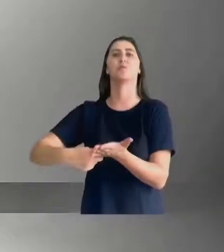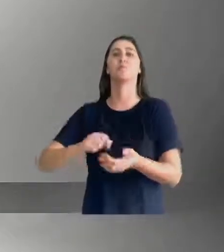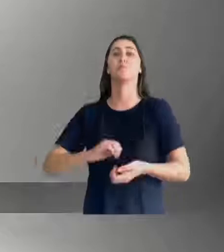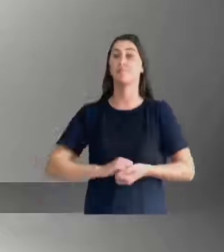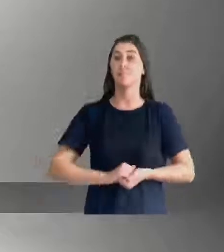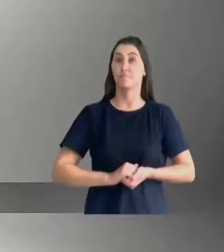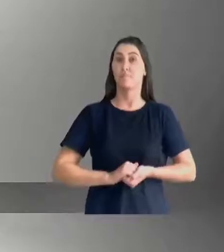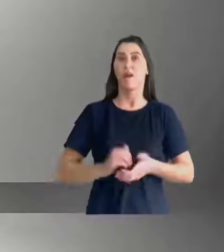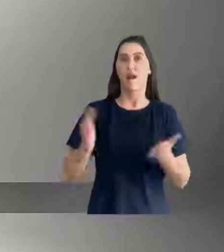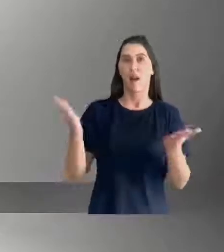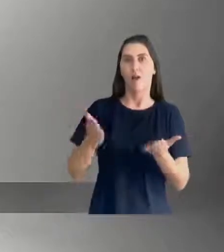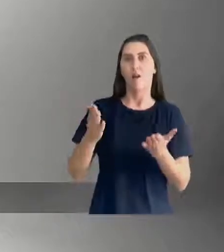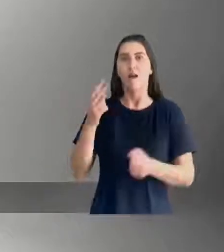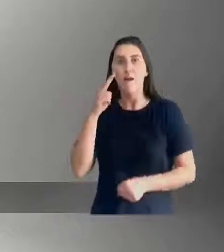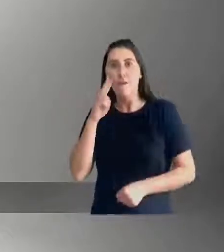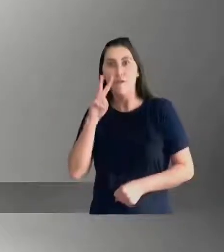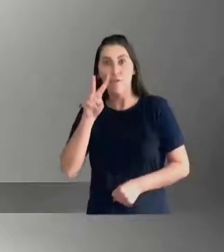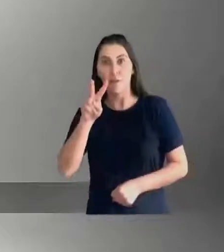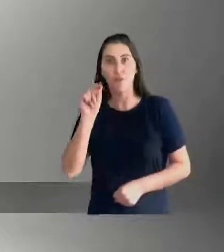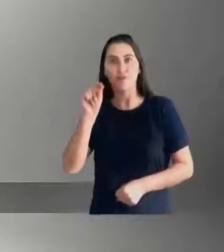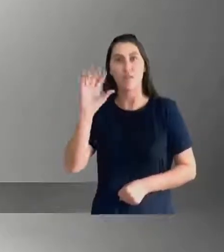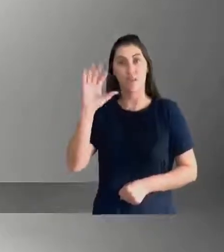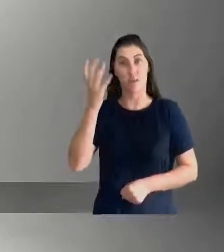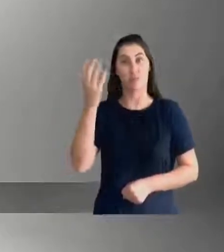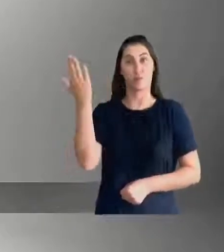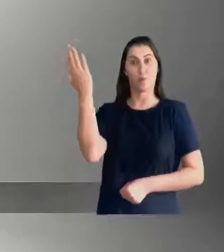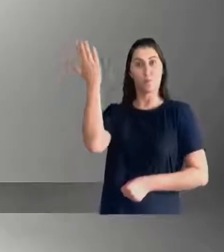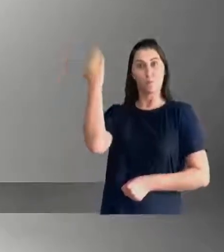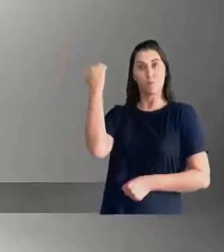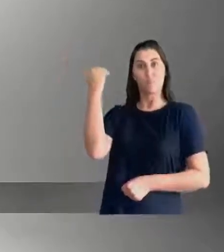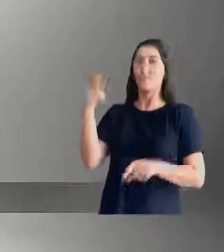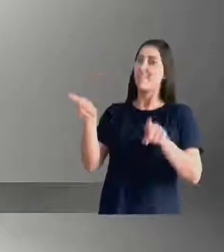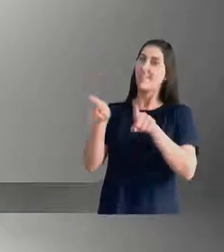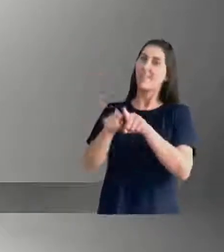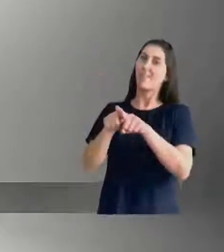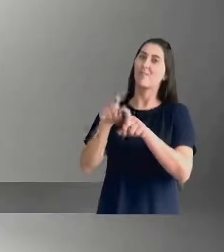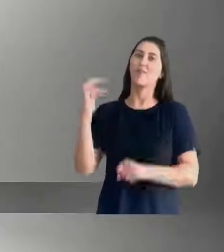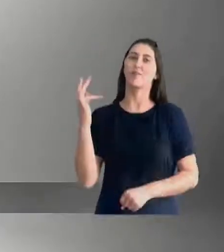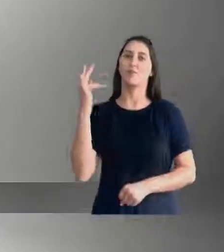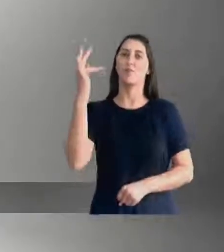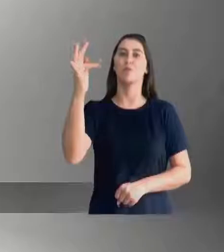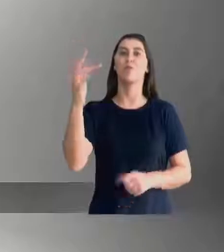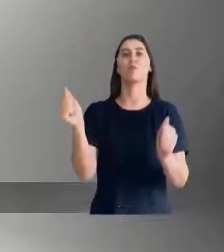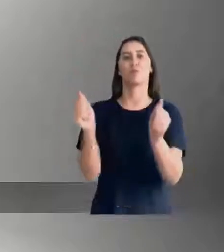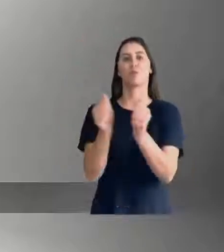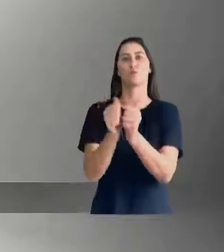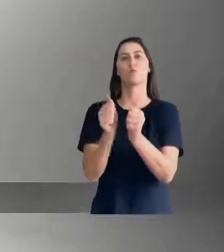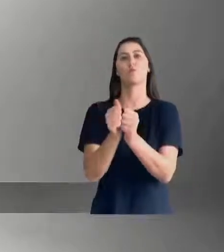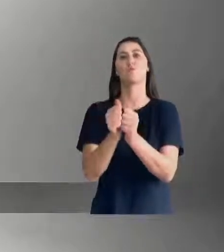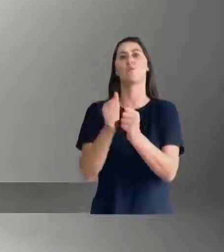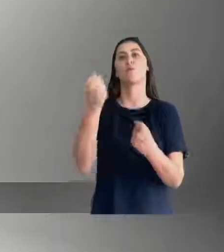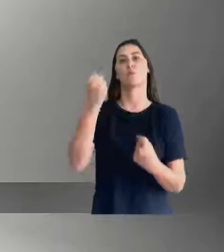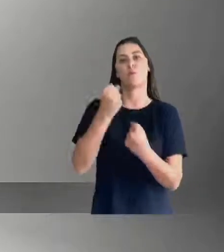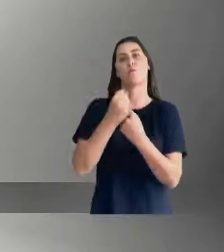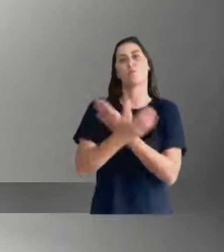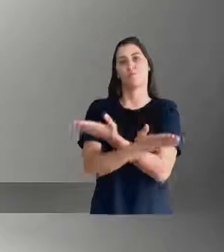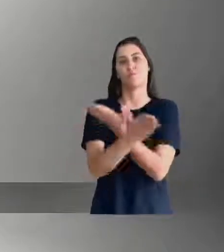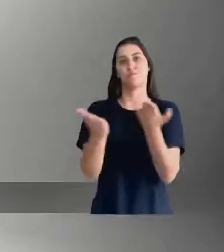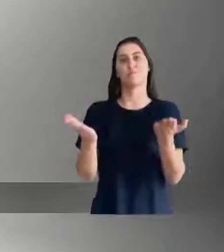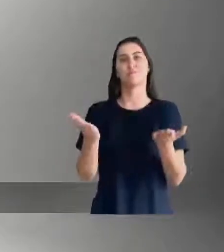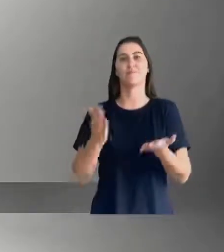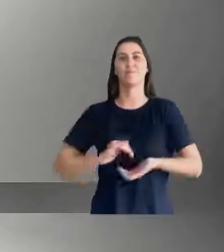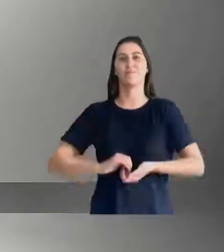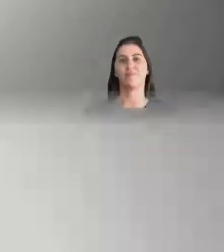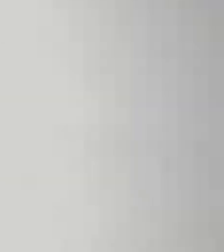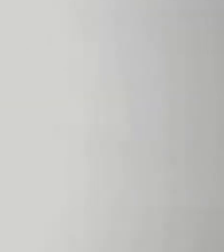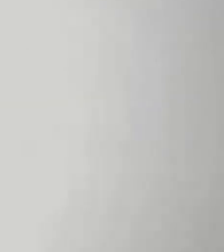realizadores. Proposta feita é proposta cumprida. Acompanhe um pouco mais do que foi feito e do que ainda vai ser realizado, claro, com o